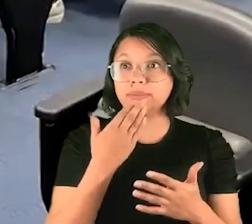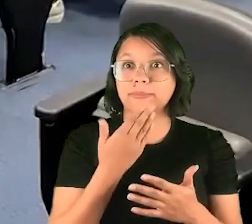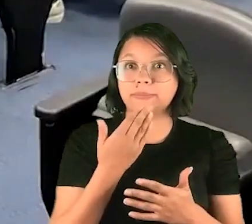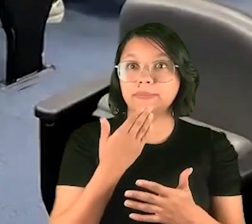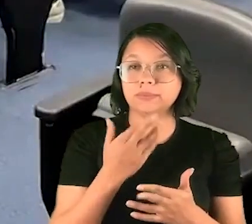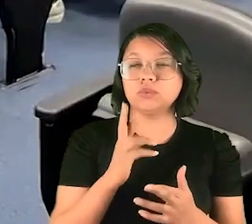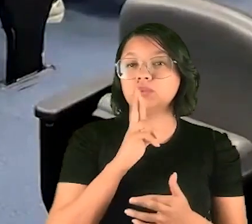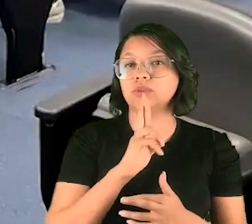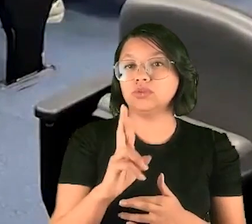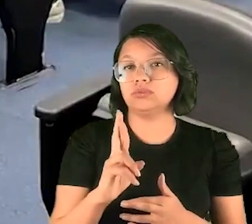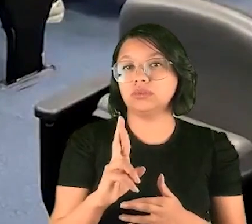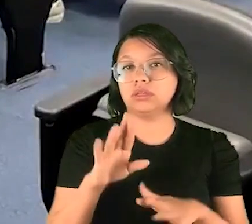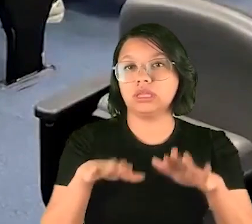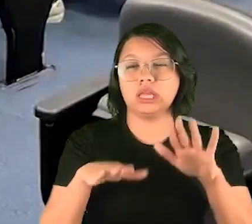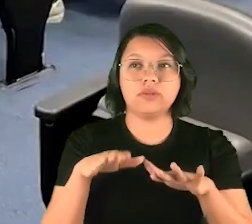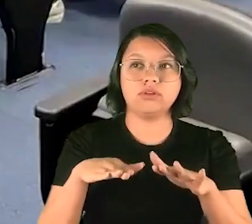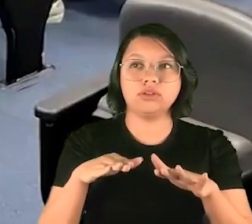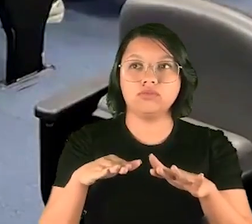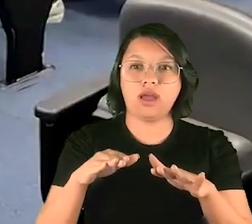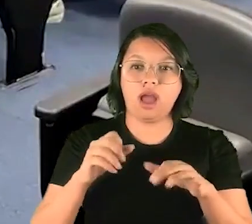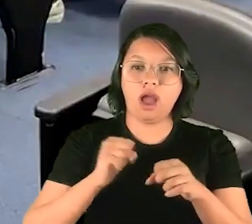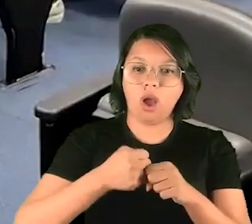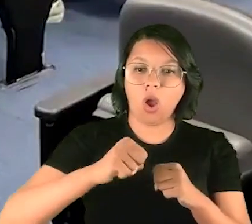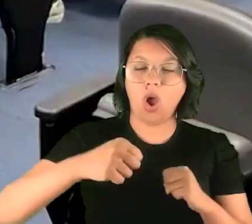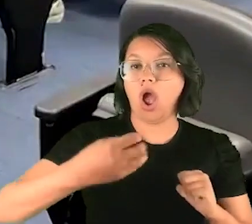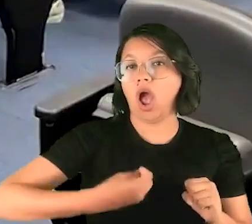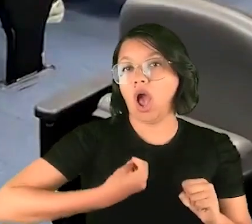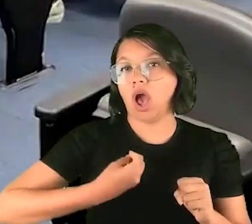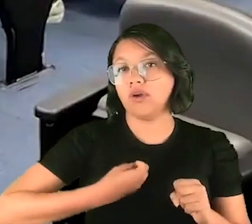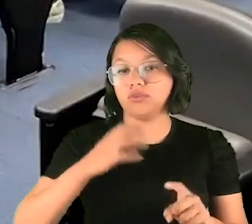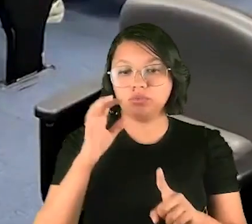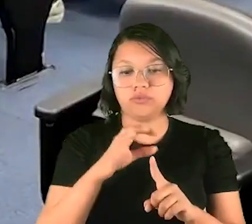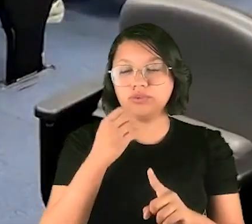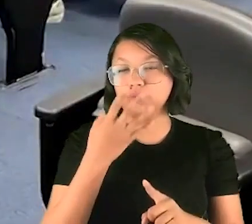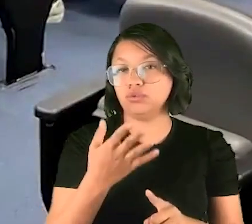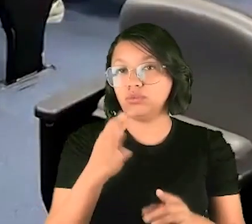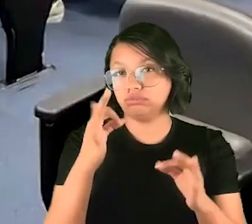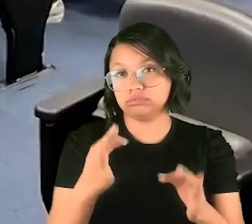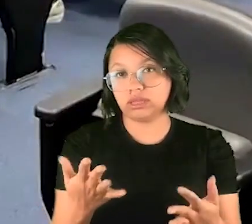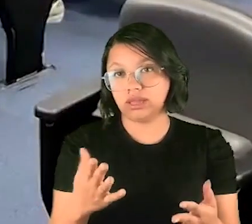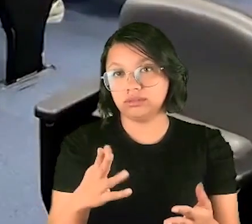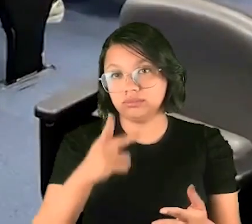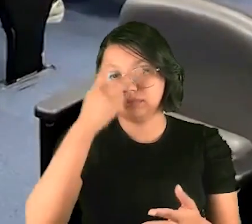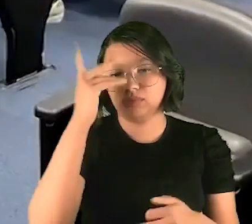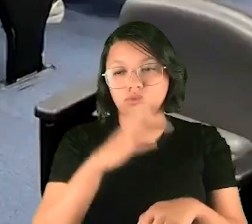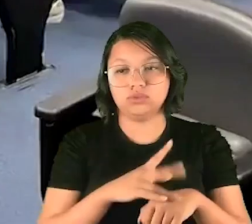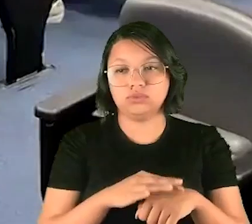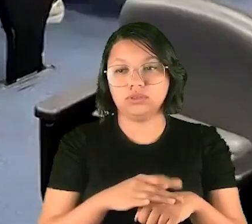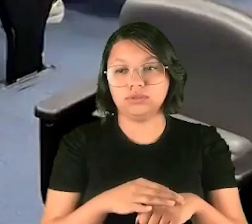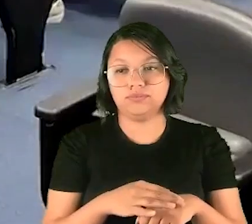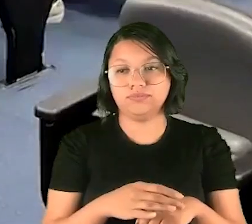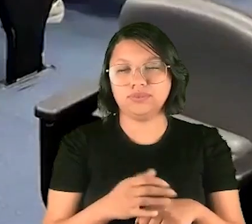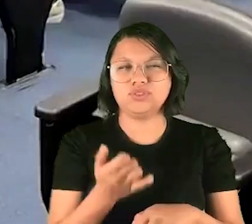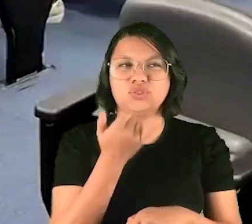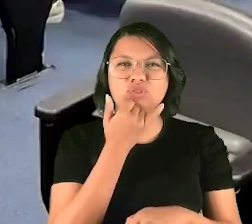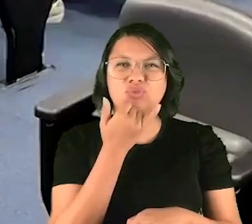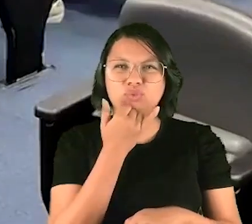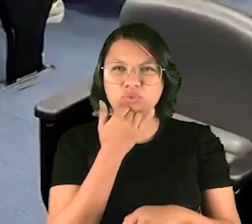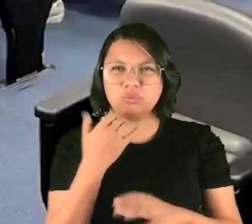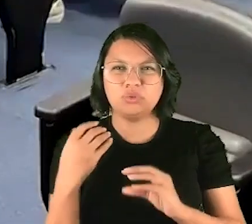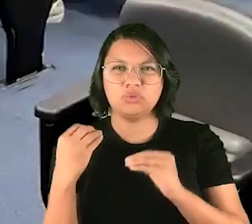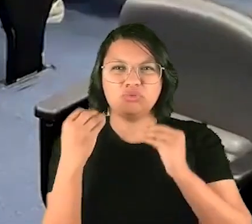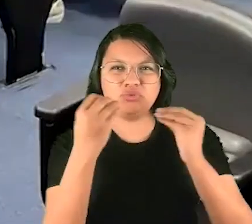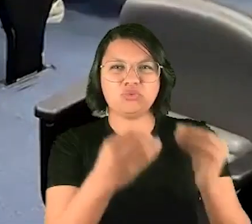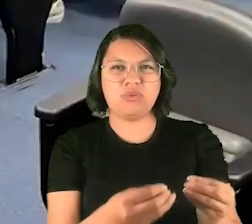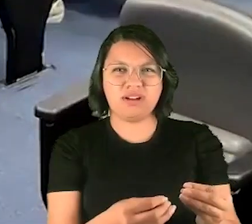exigência com um resultado que às vezes não vai prolongar a vida ou não é tão eficaz para o